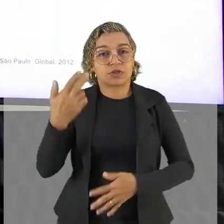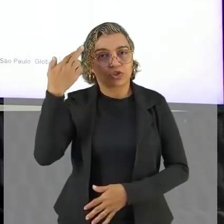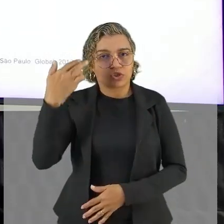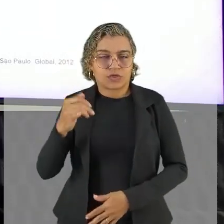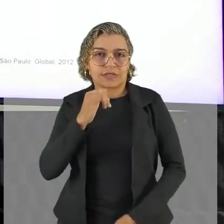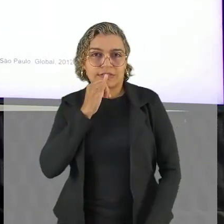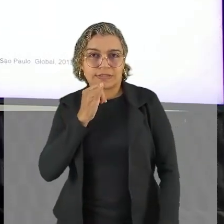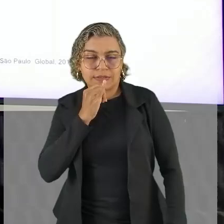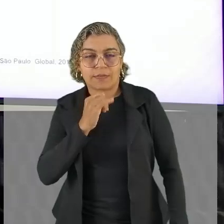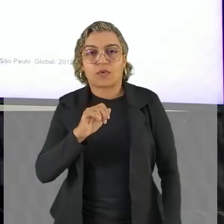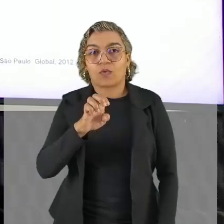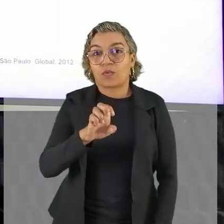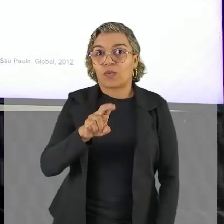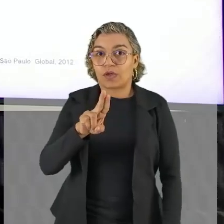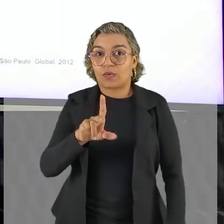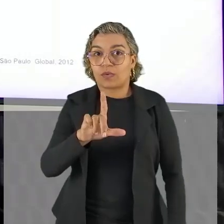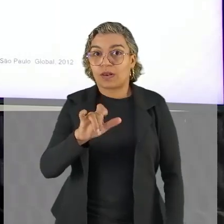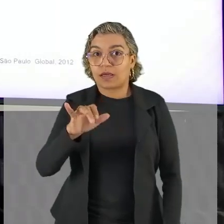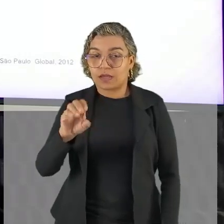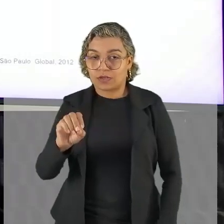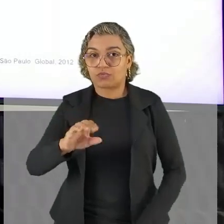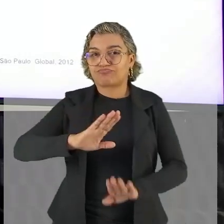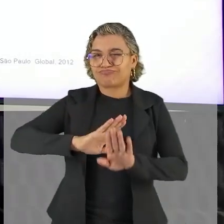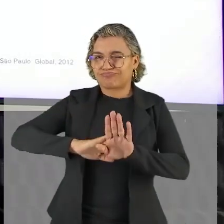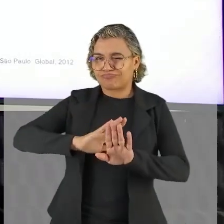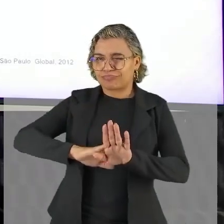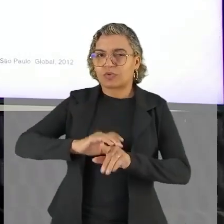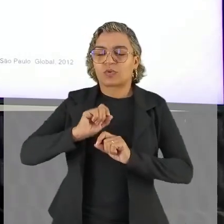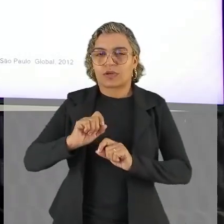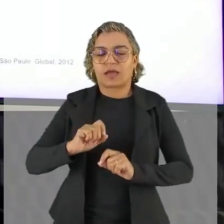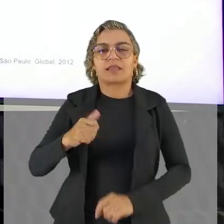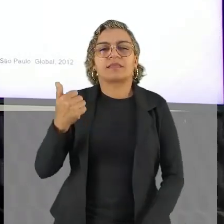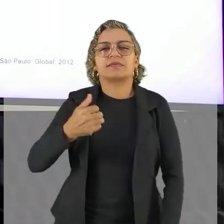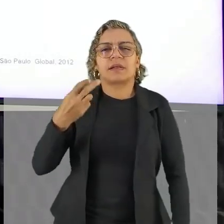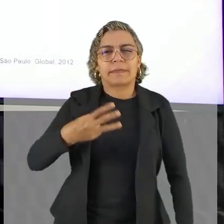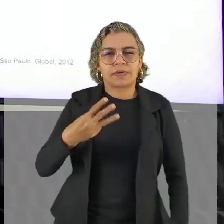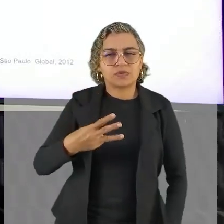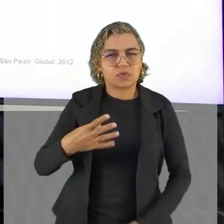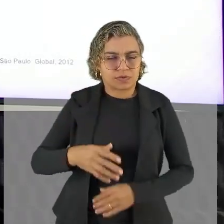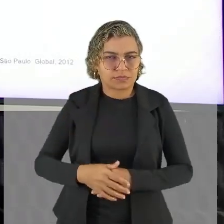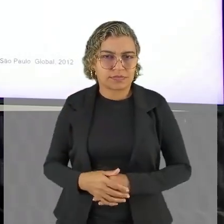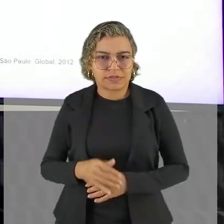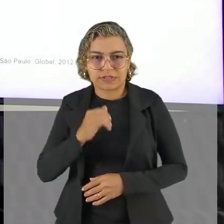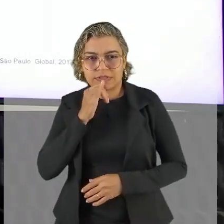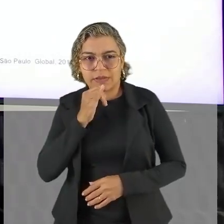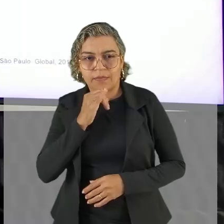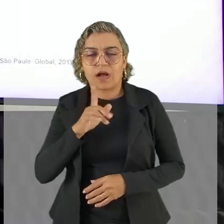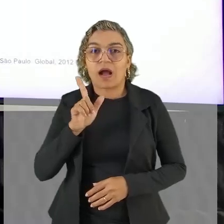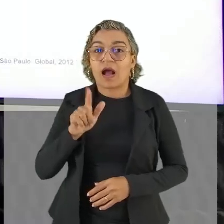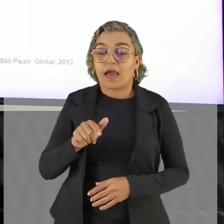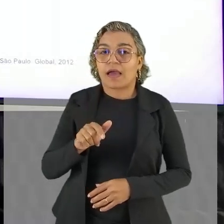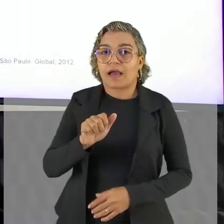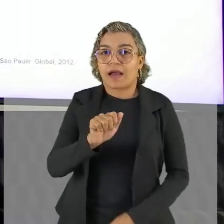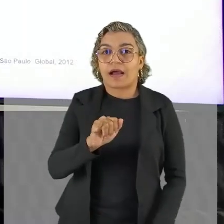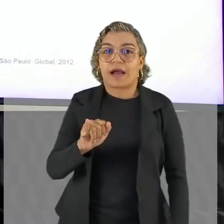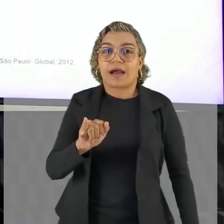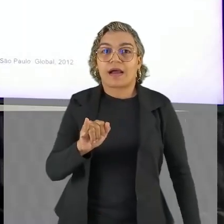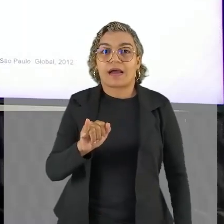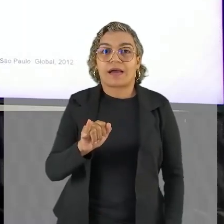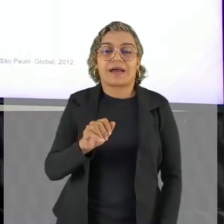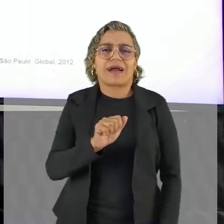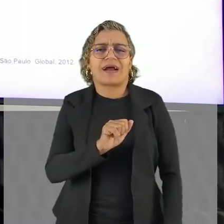lírico, né? O eu poético, dialoga com palavras. Ai, palavras, que a gente tem as